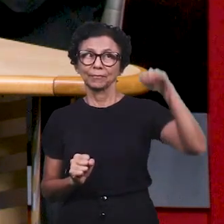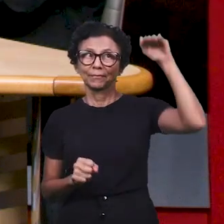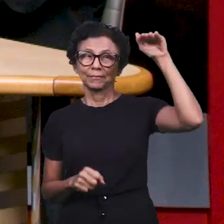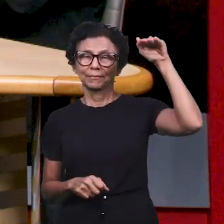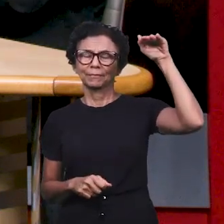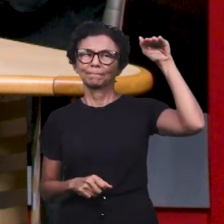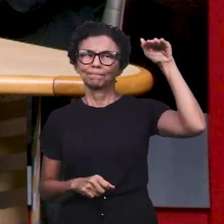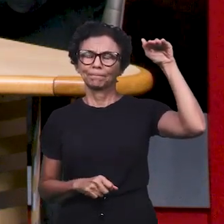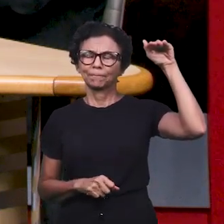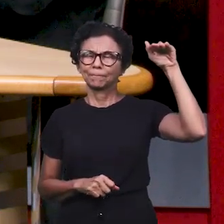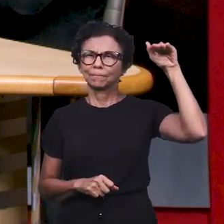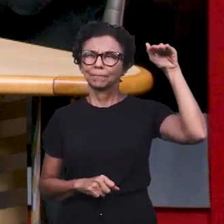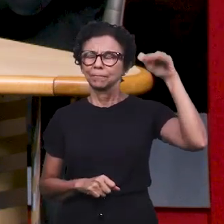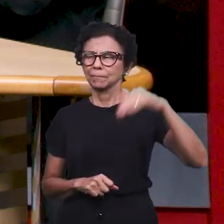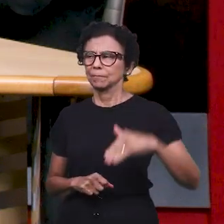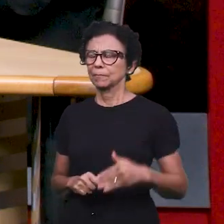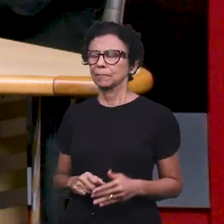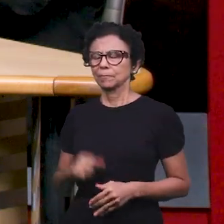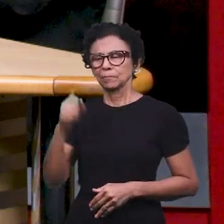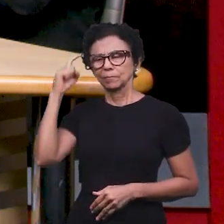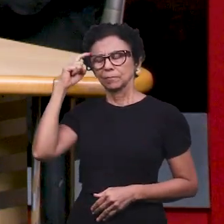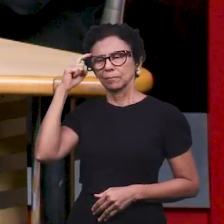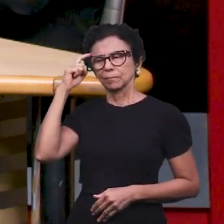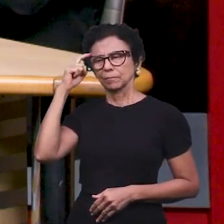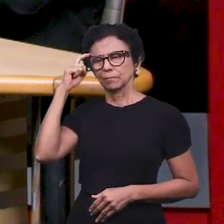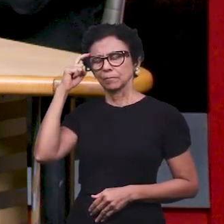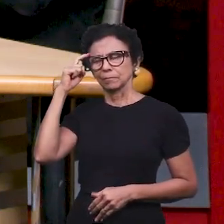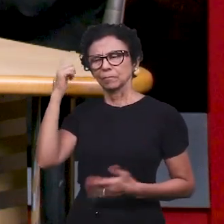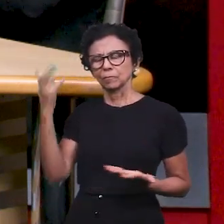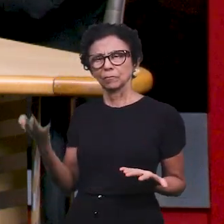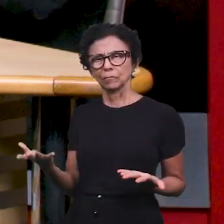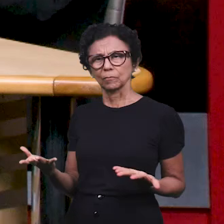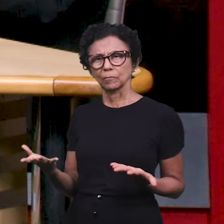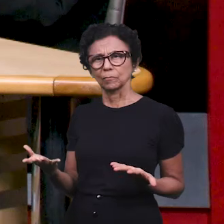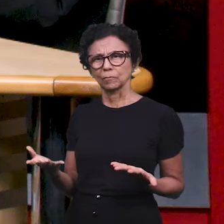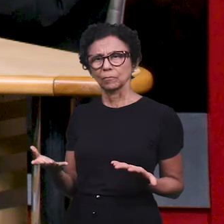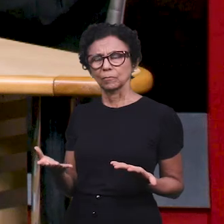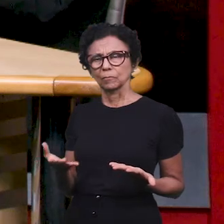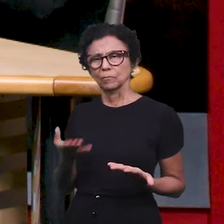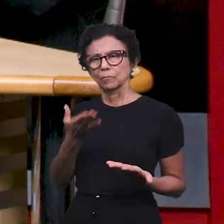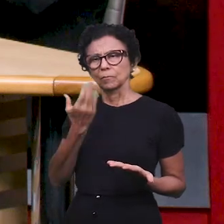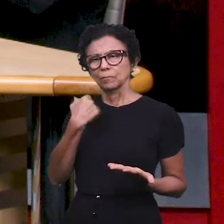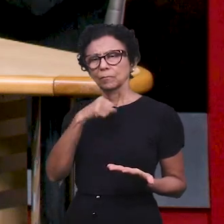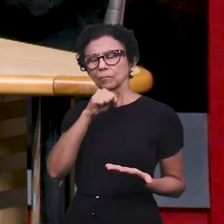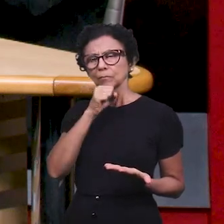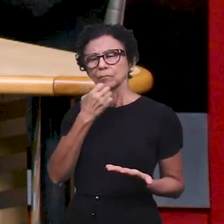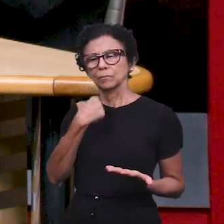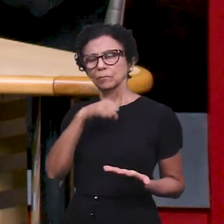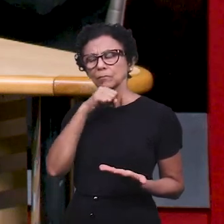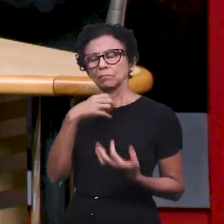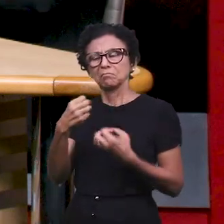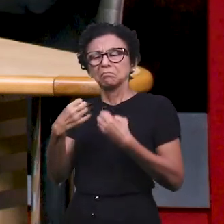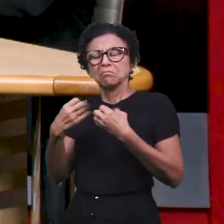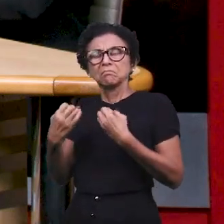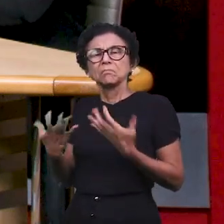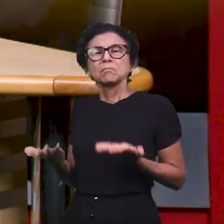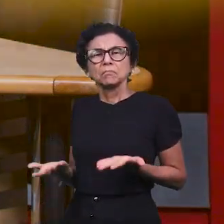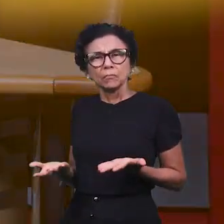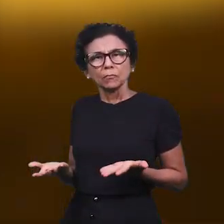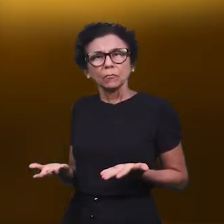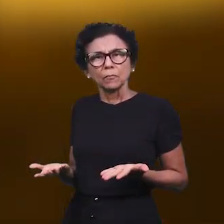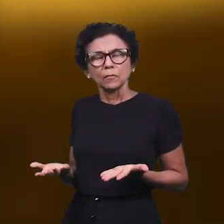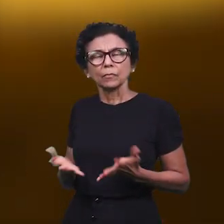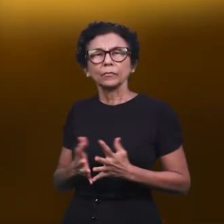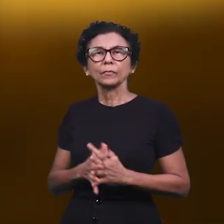analisar que tipo de criação eu tive, que tipo de educação me deram. Ele vai ter essa capacidade. Aí que se cumpre o